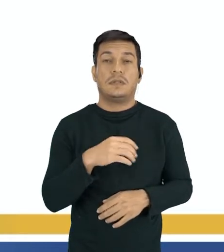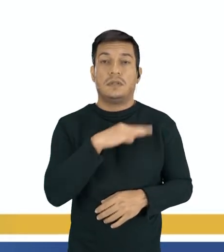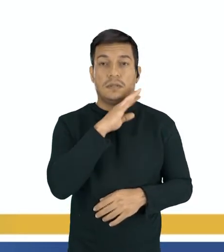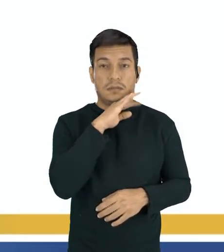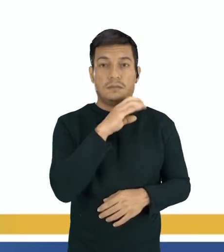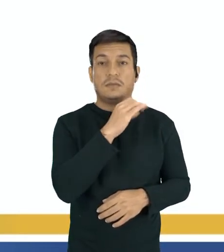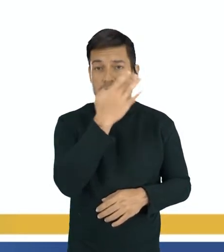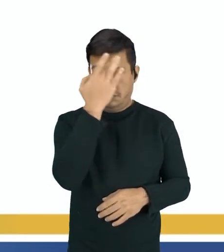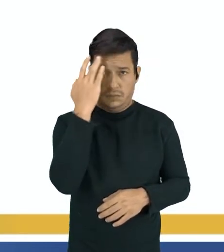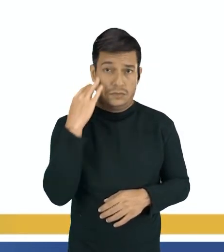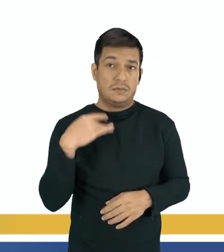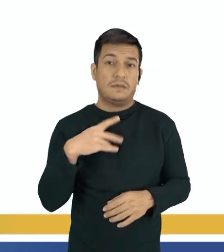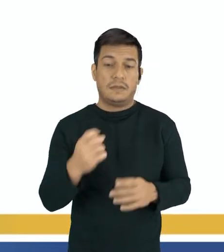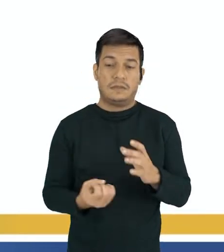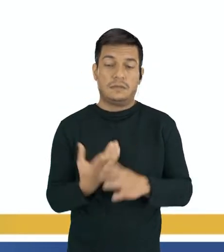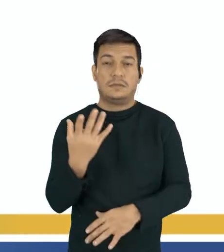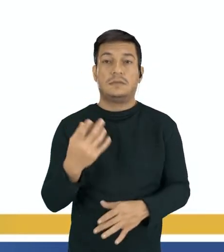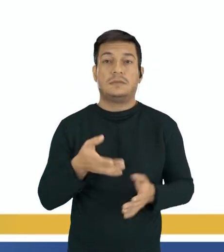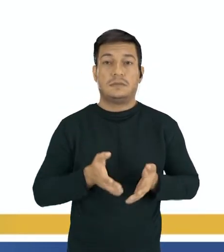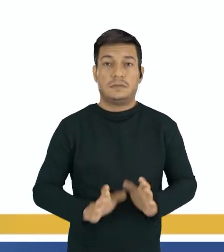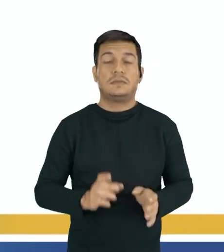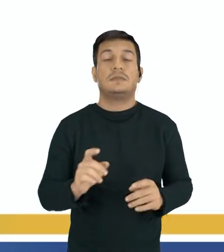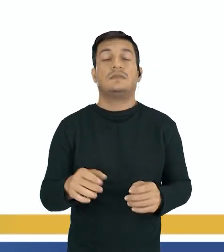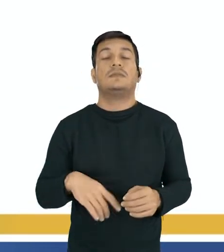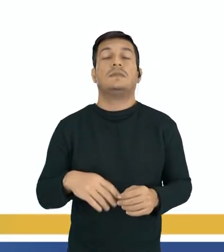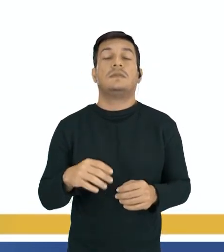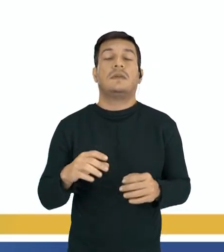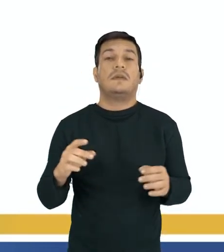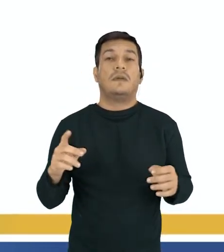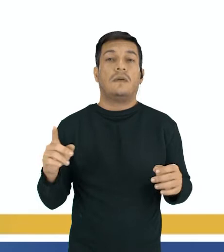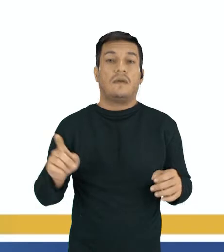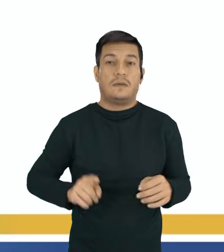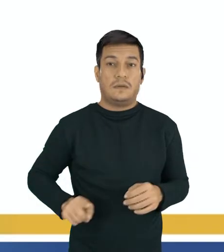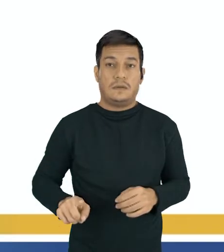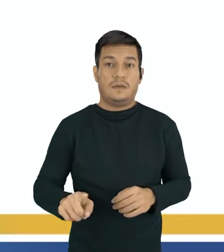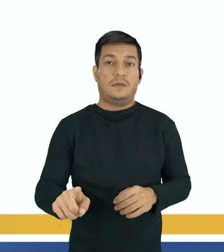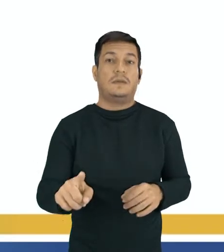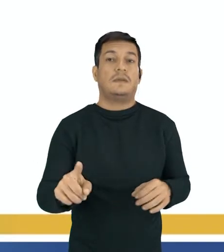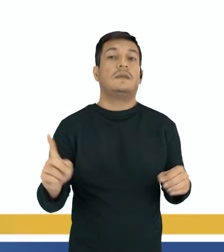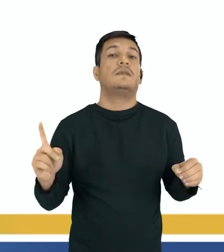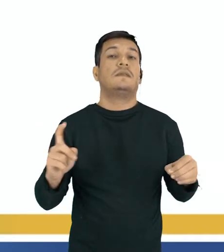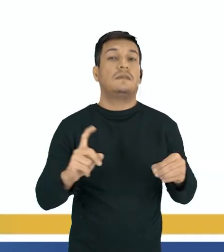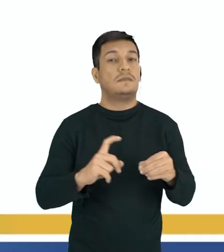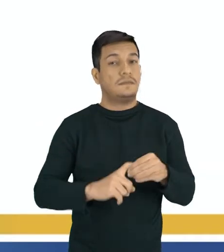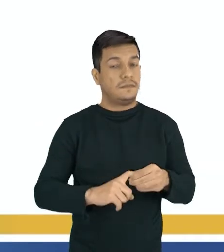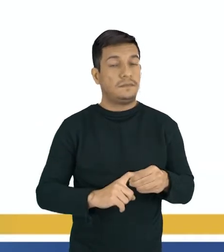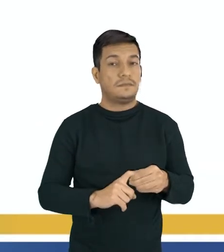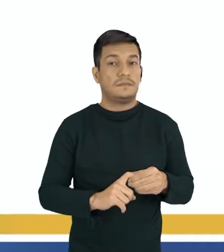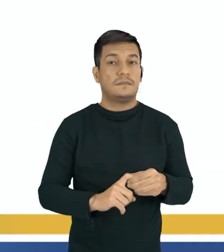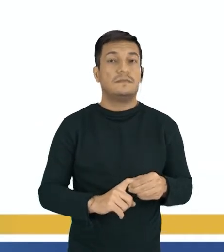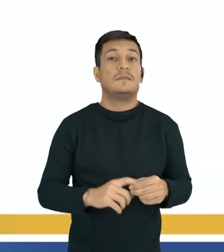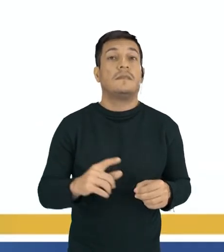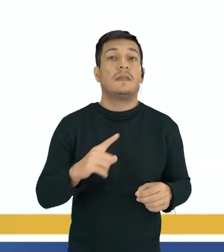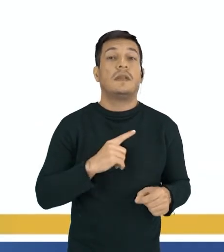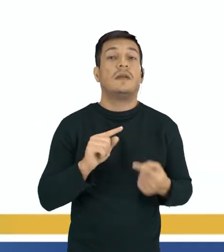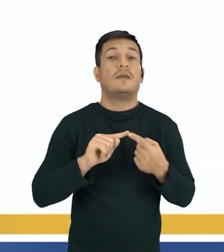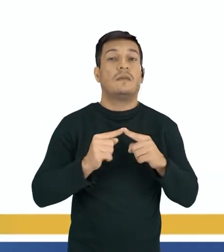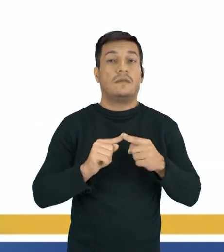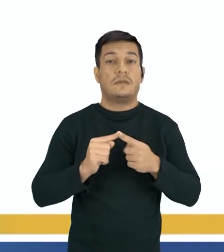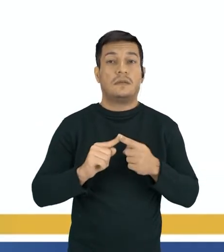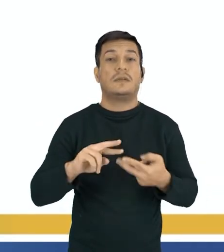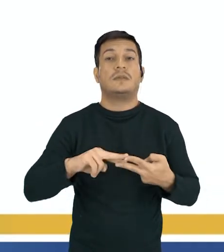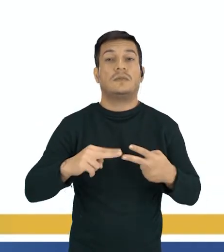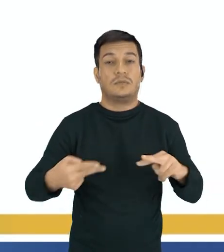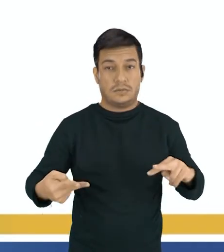formados através da união desses gametas, geralmente um gameta masculino e um gameta feminino, vai ter uma combinação